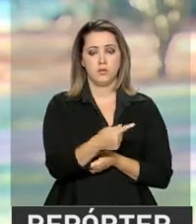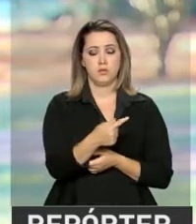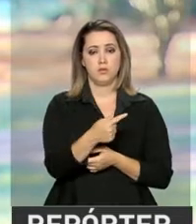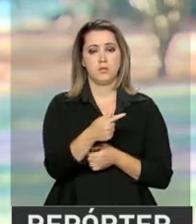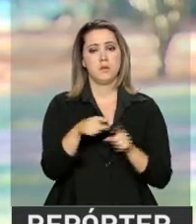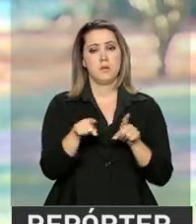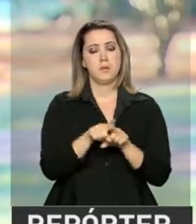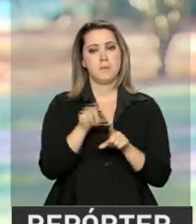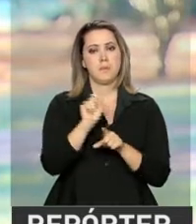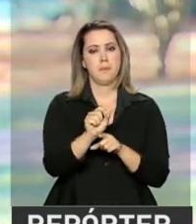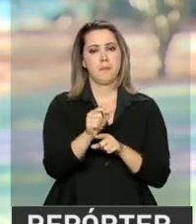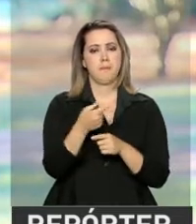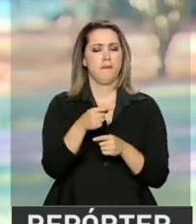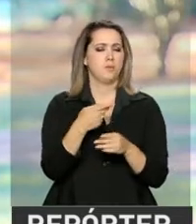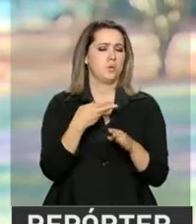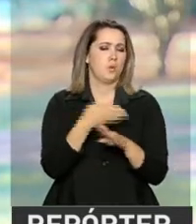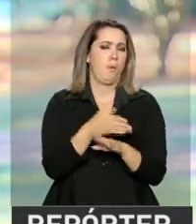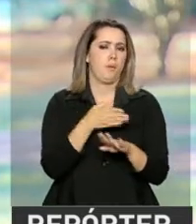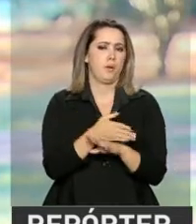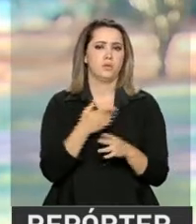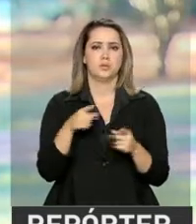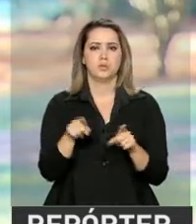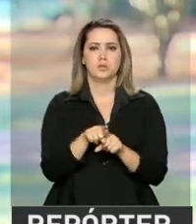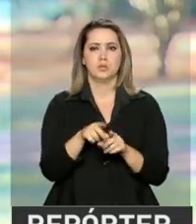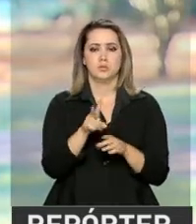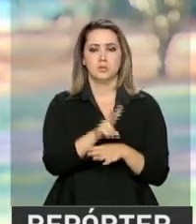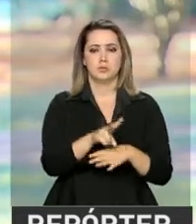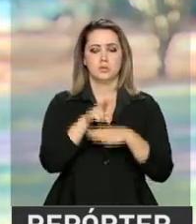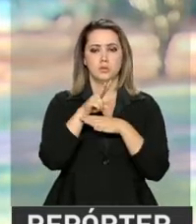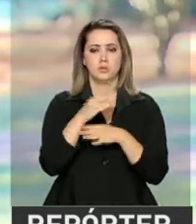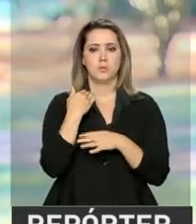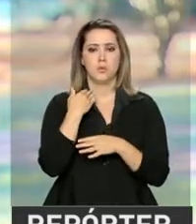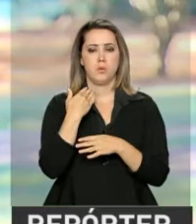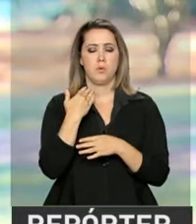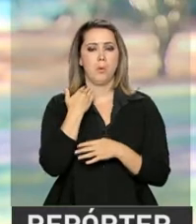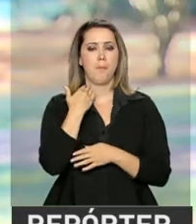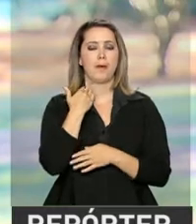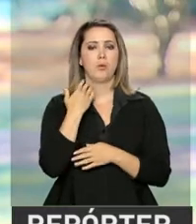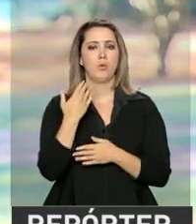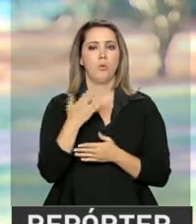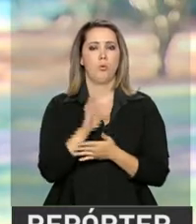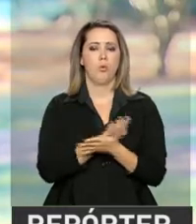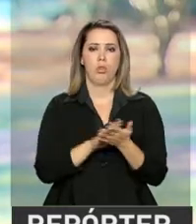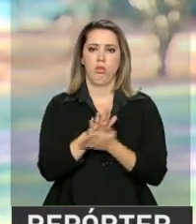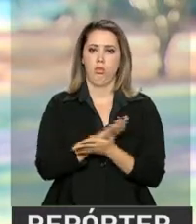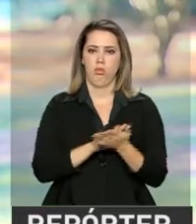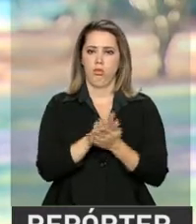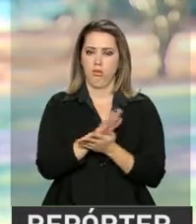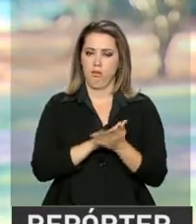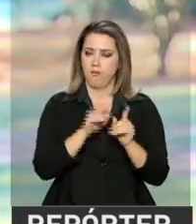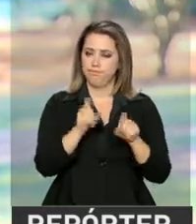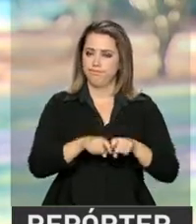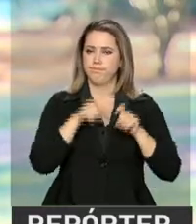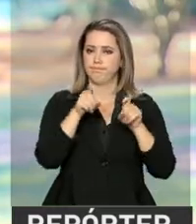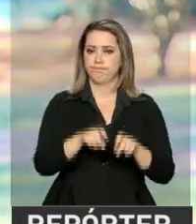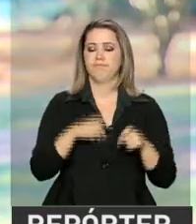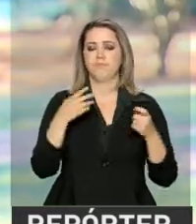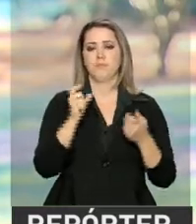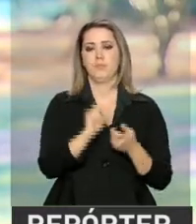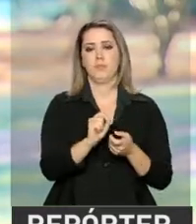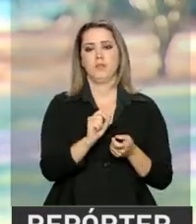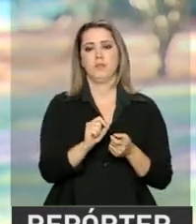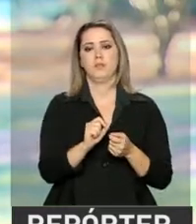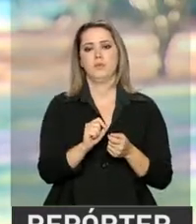data ele não consegue mais crédito bancário crédito rural na rede do sistema financeiro para